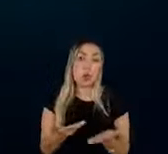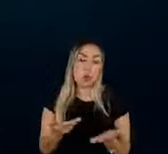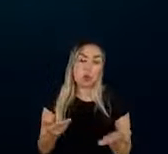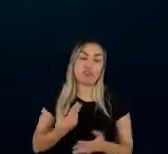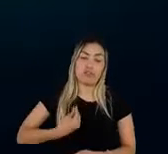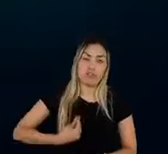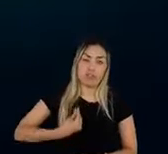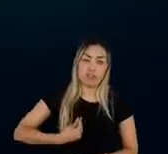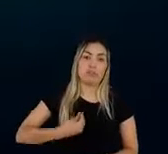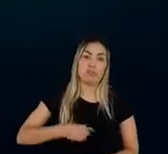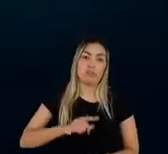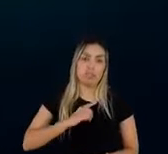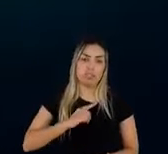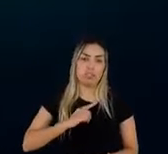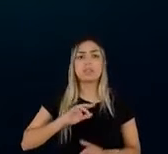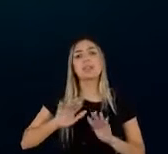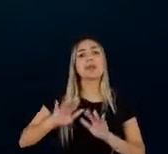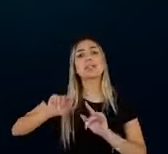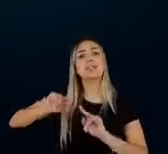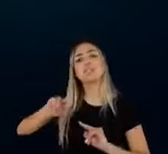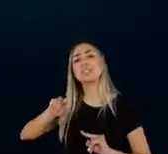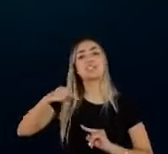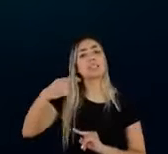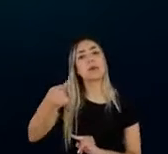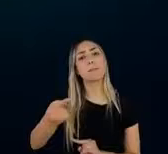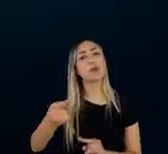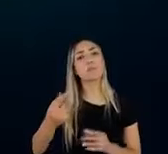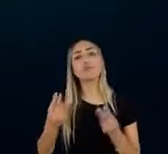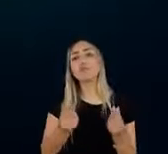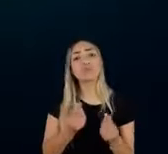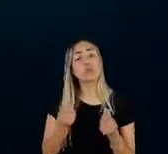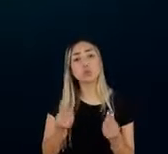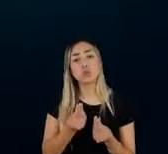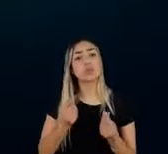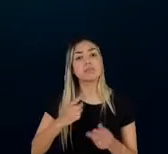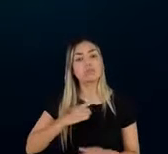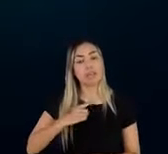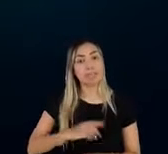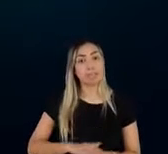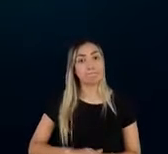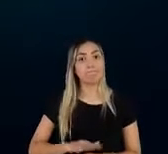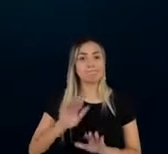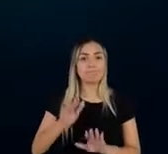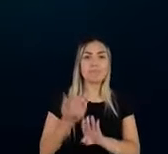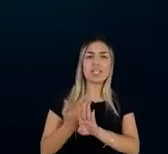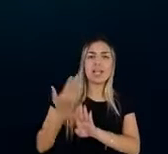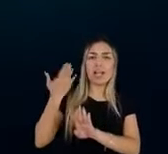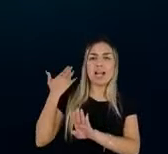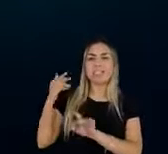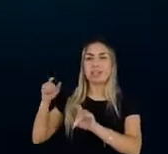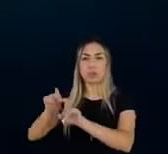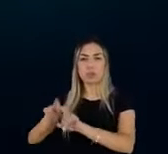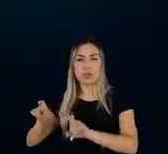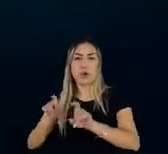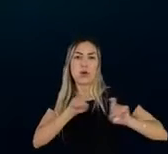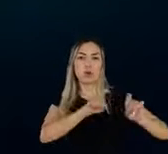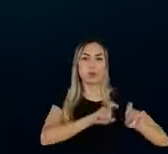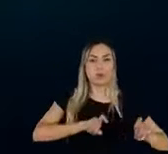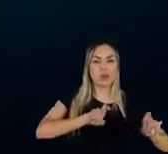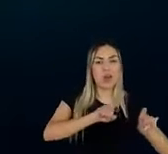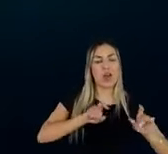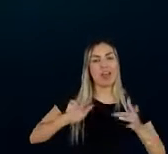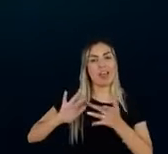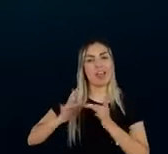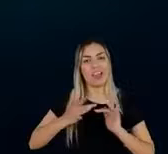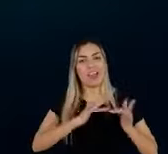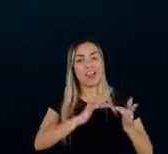ela mas o que que vem depois disso e também já estamos vivendo né se antes eu conectava computadores depois pessoas hoje a